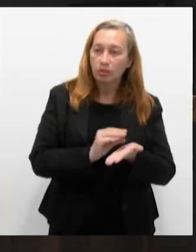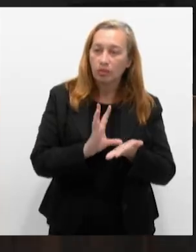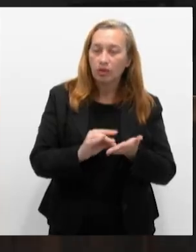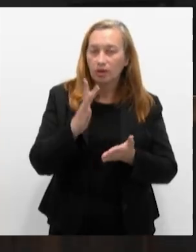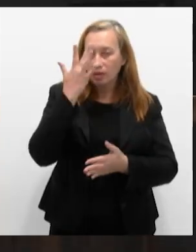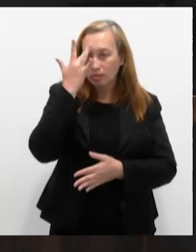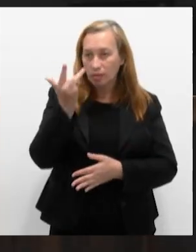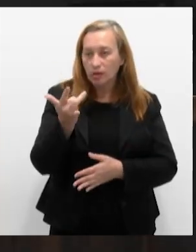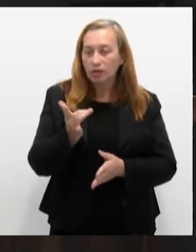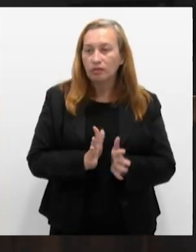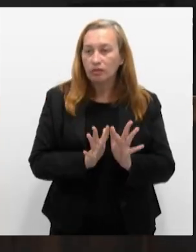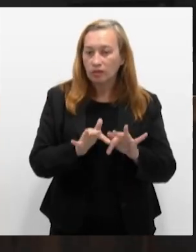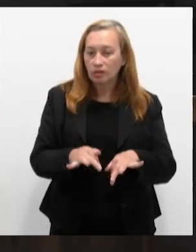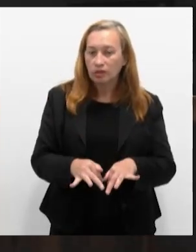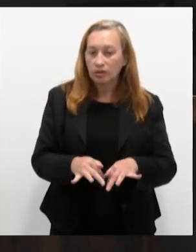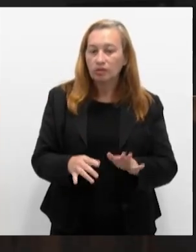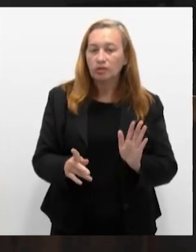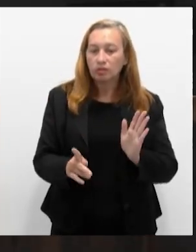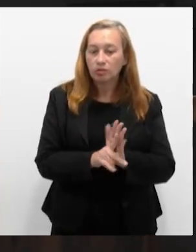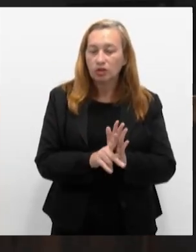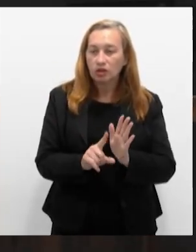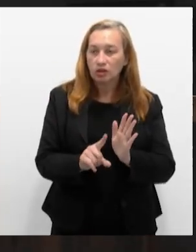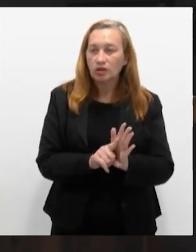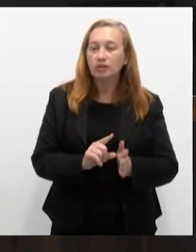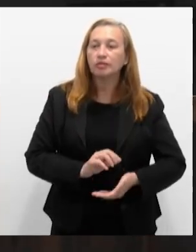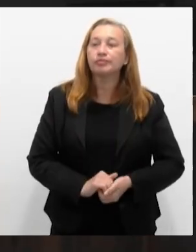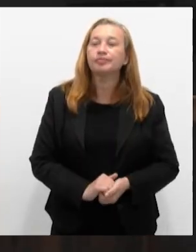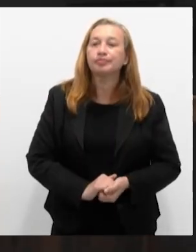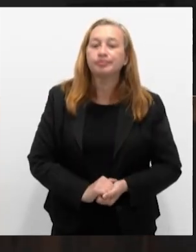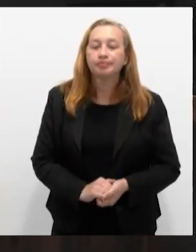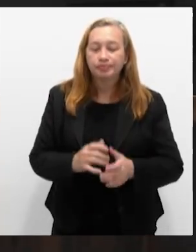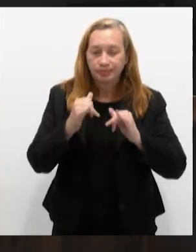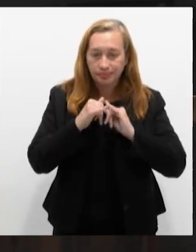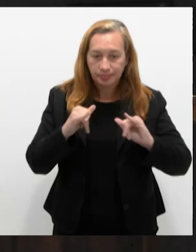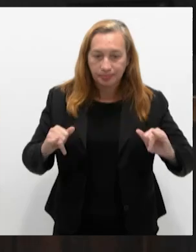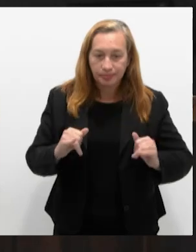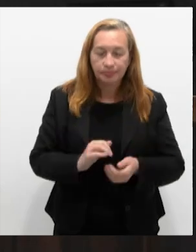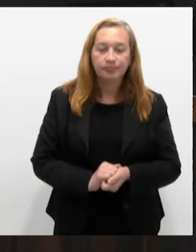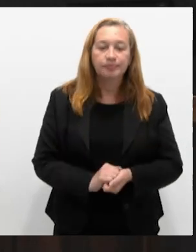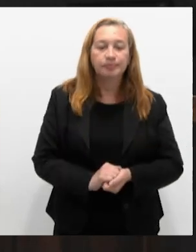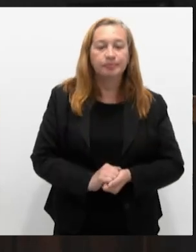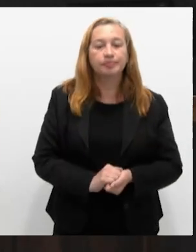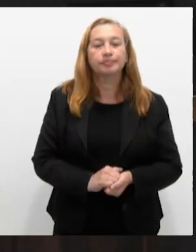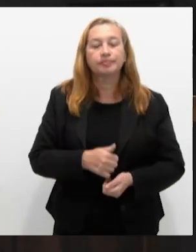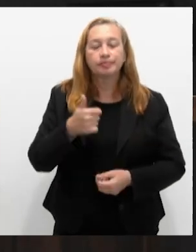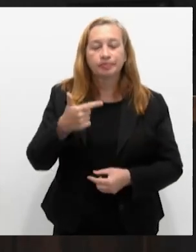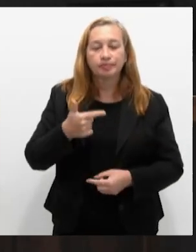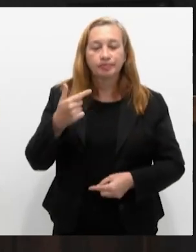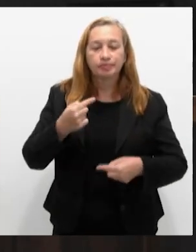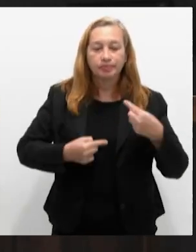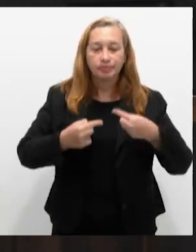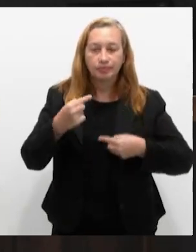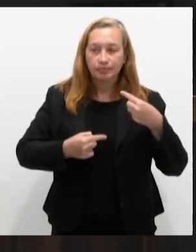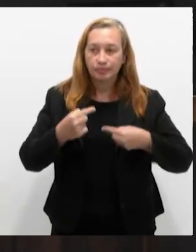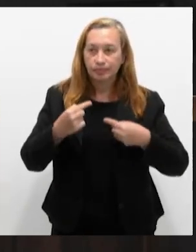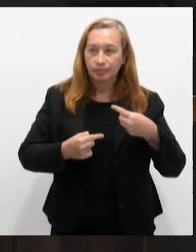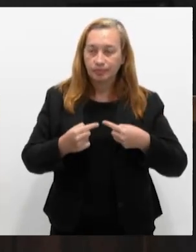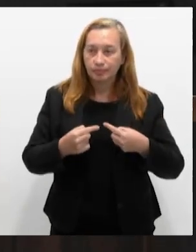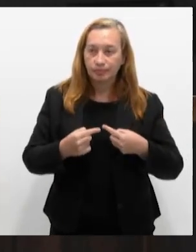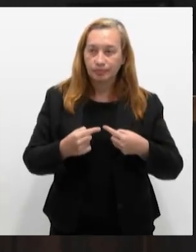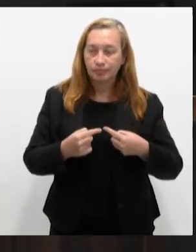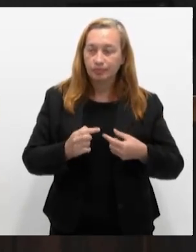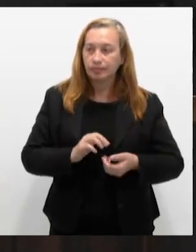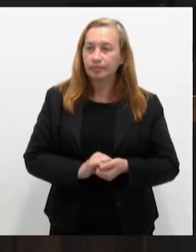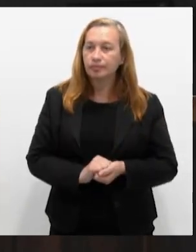a gente termine com esse projeto de lei. Anuncio, em tramitação ordinária, em segunda discussão, redação do vencido